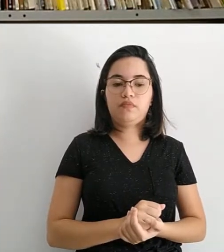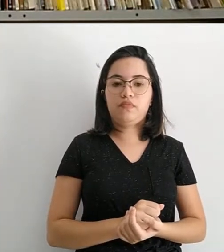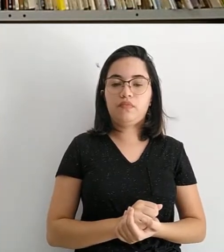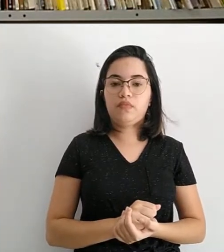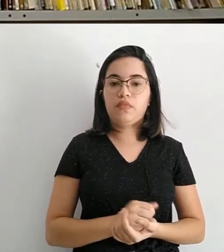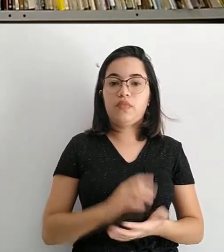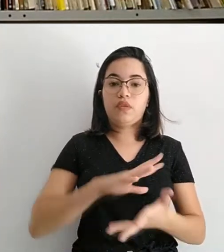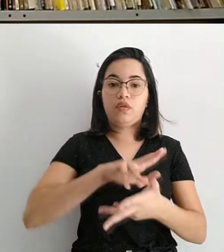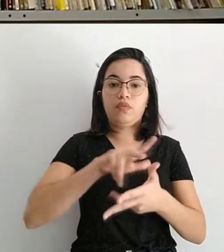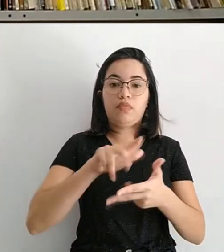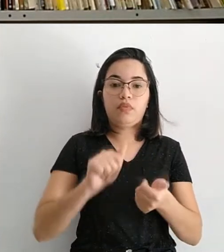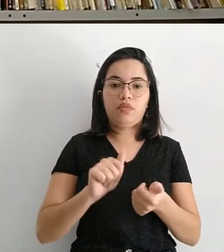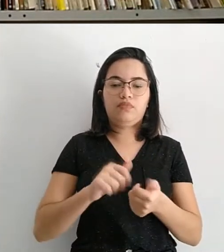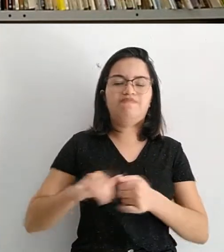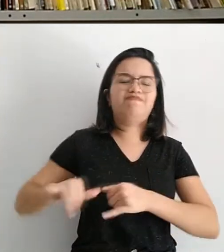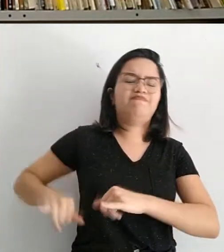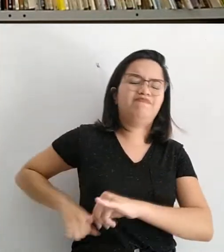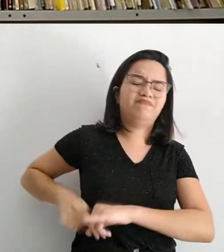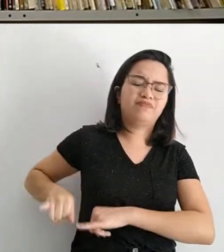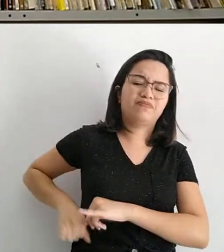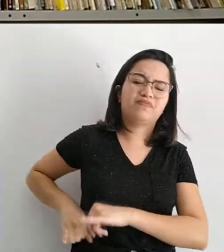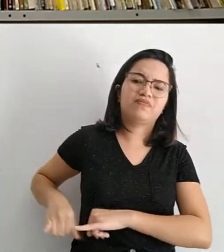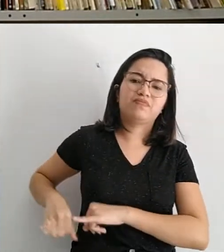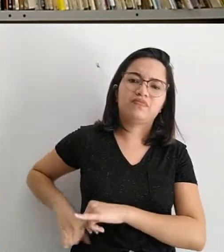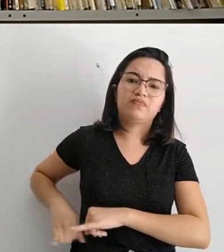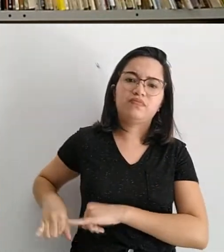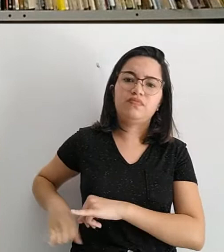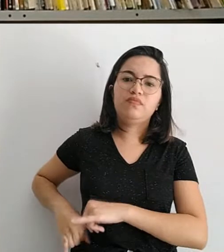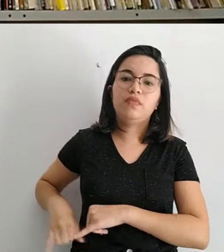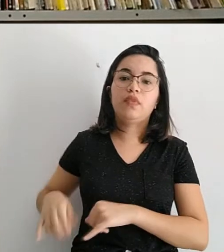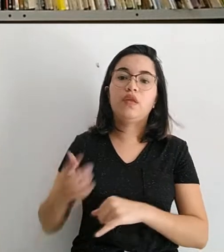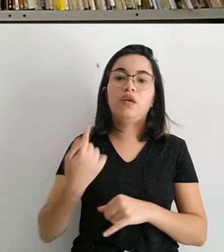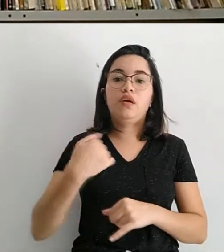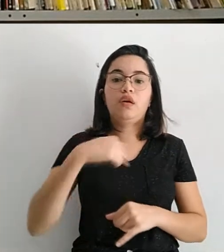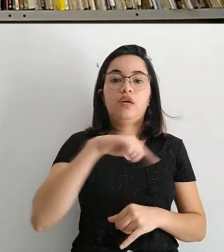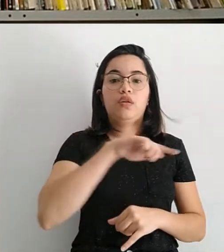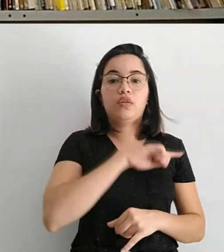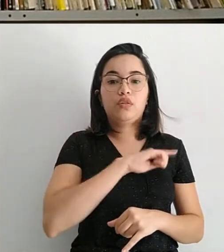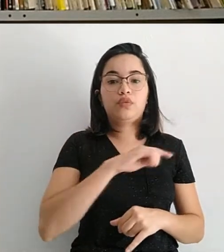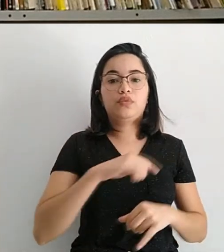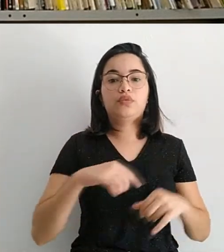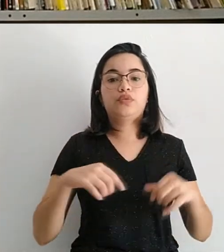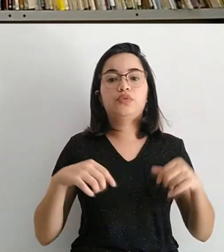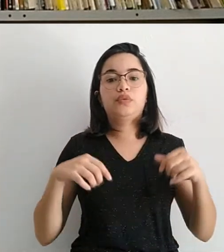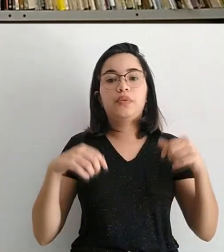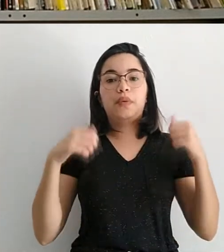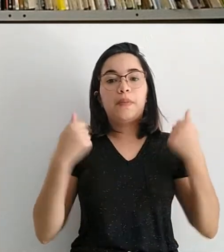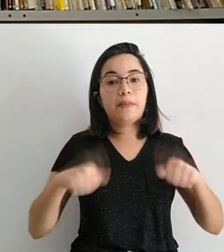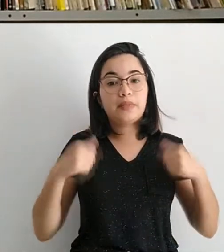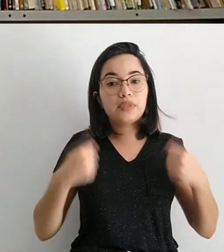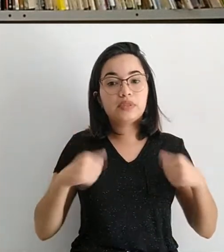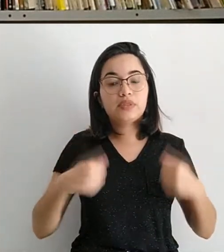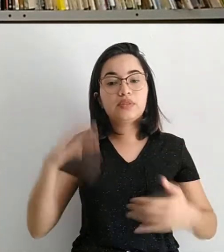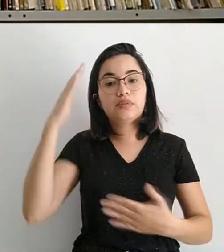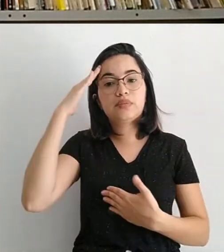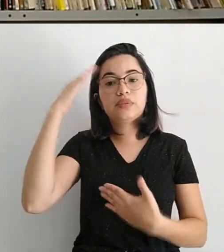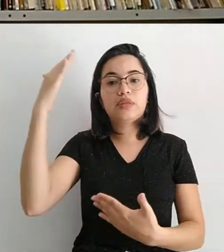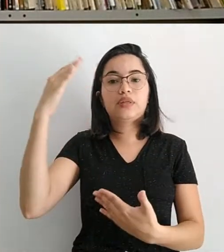é uma terra de terror, de sofrimento. E nós precisamos agradecer a